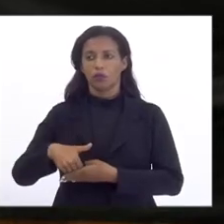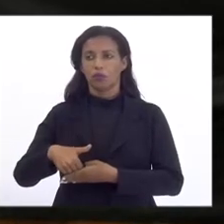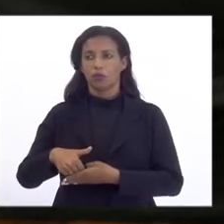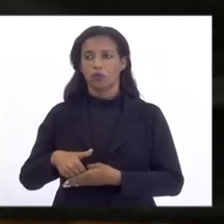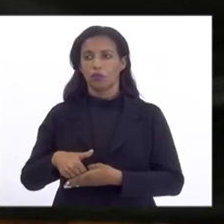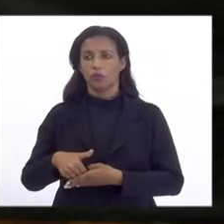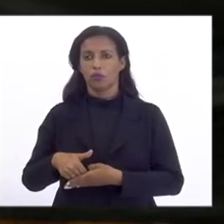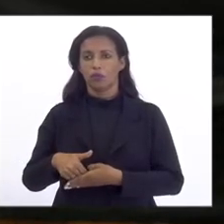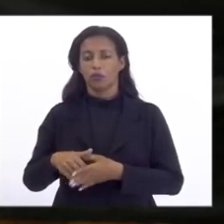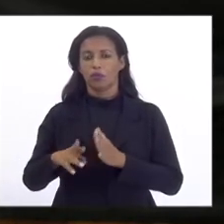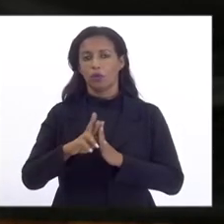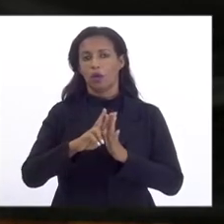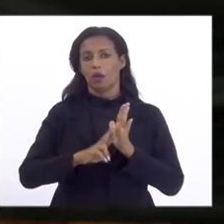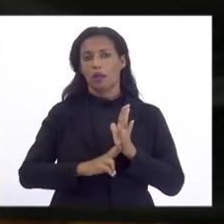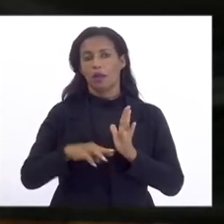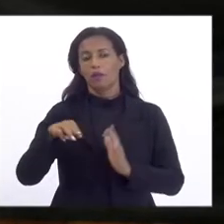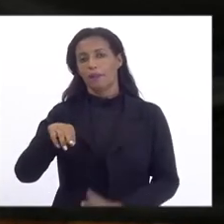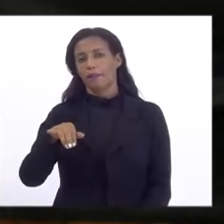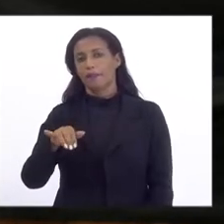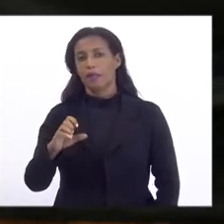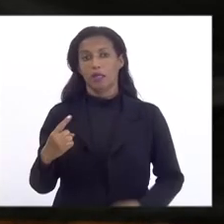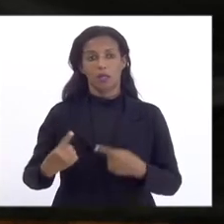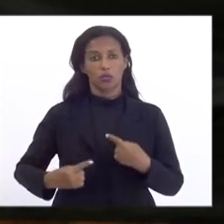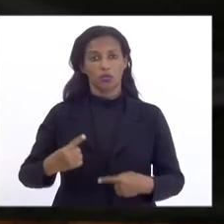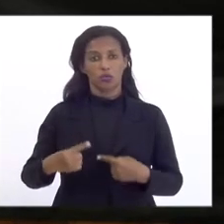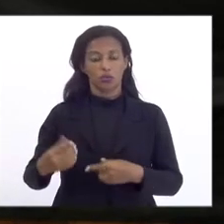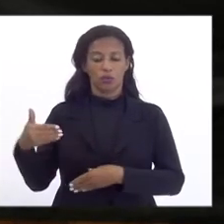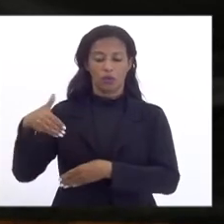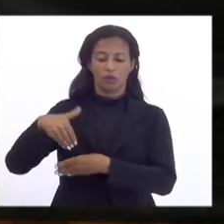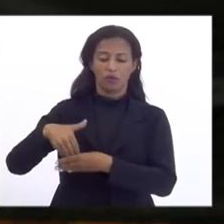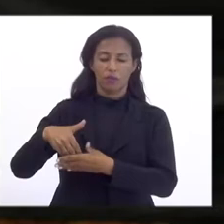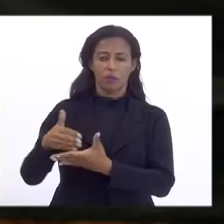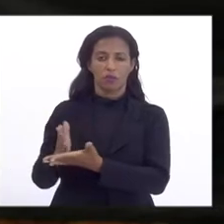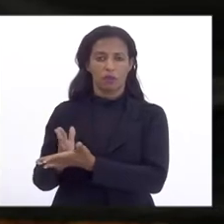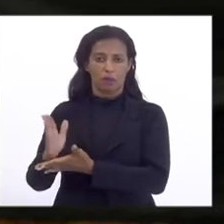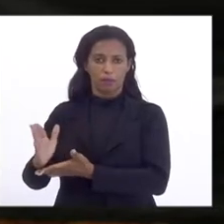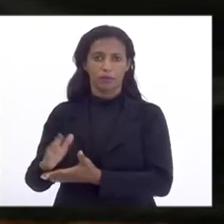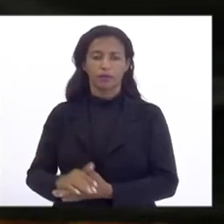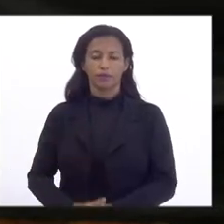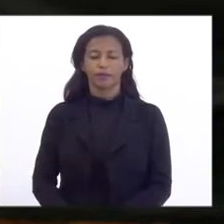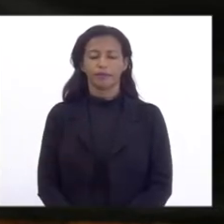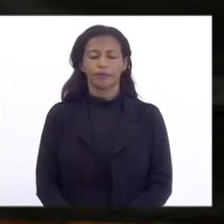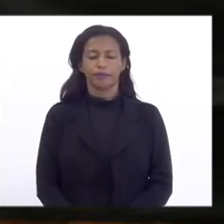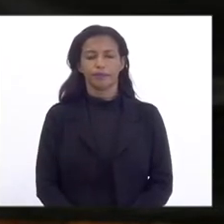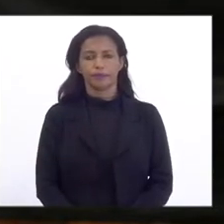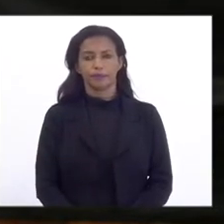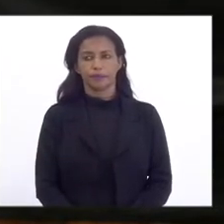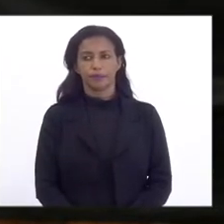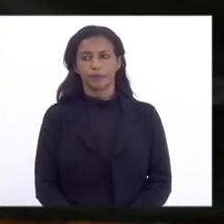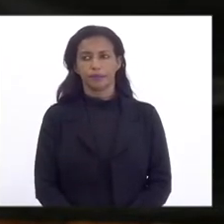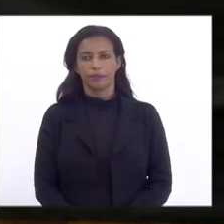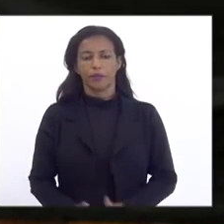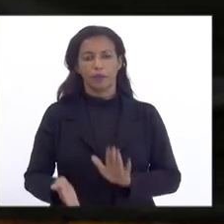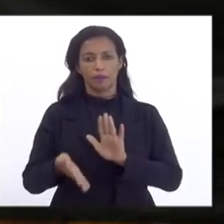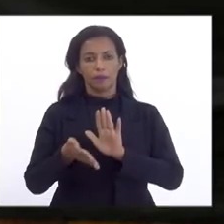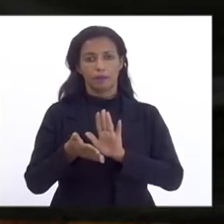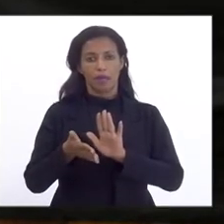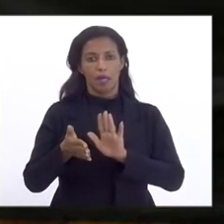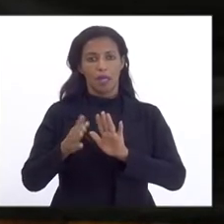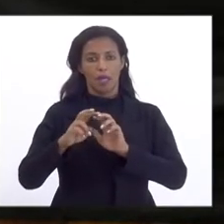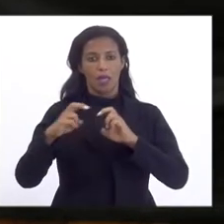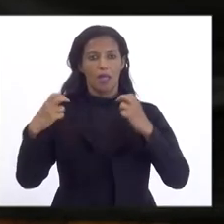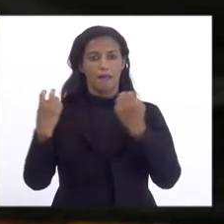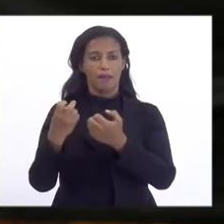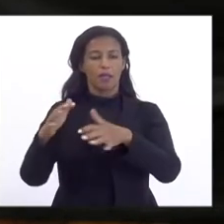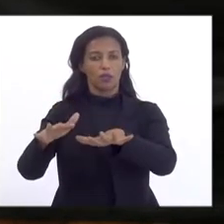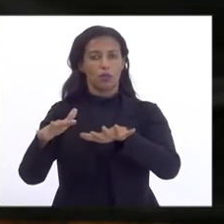Voto do relator Carlos Mink. Em discussão, em votação, aprovado. Emendas de plenário do 13.